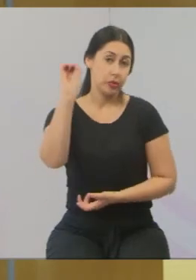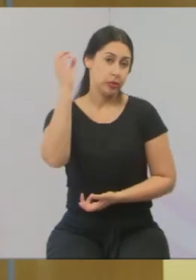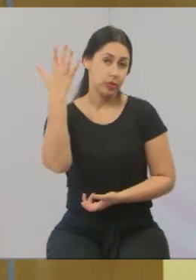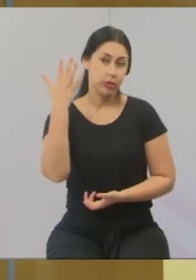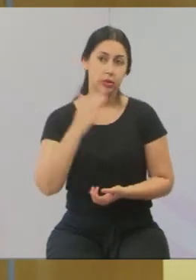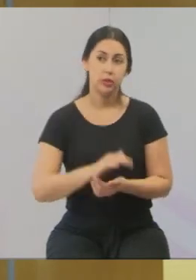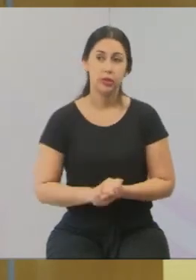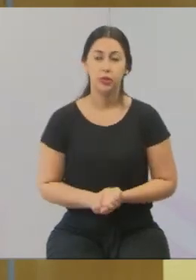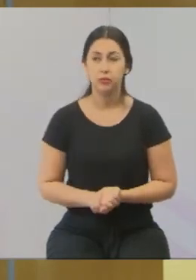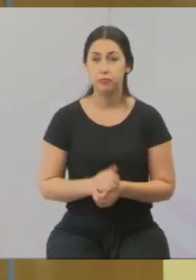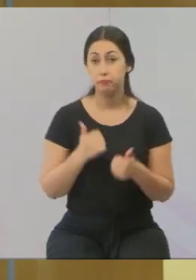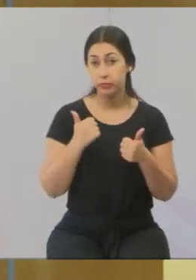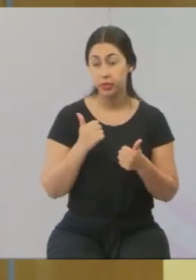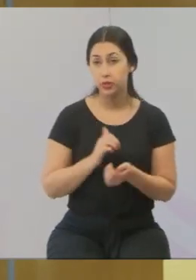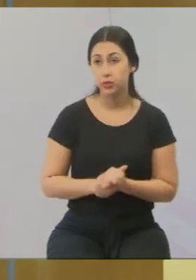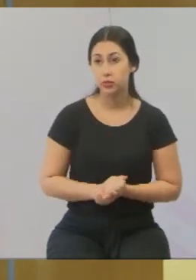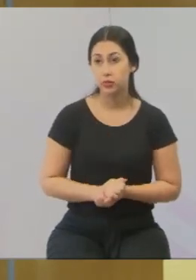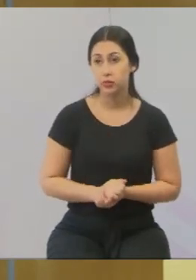tem que acontecer, tá certo?